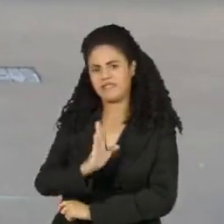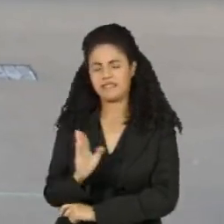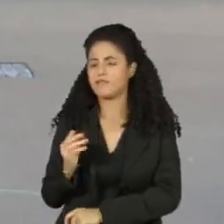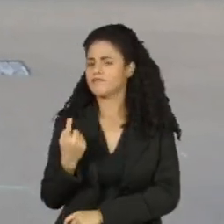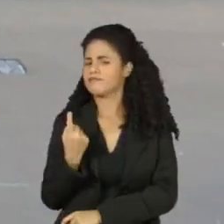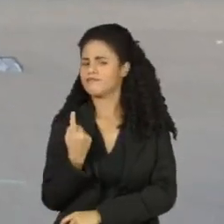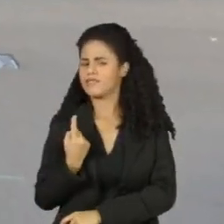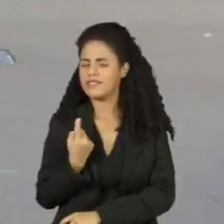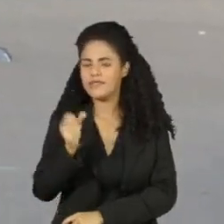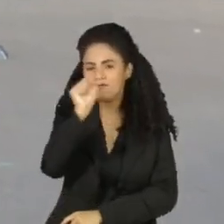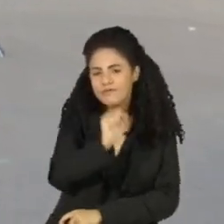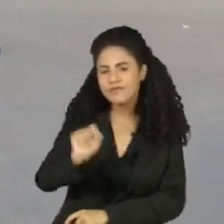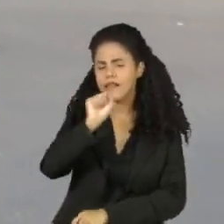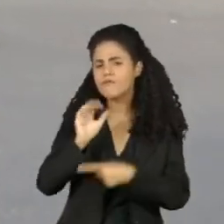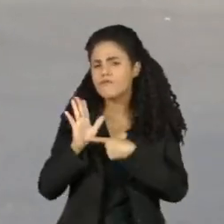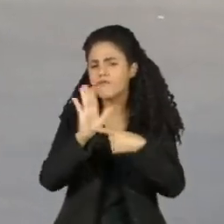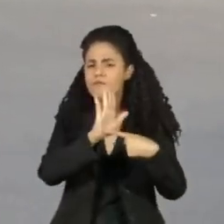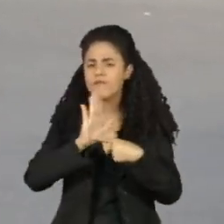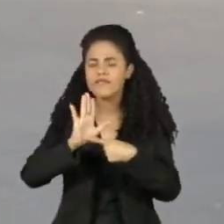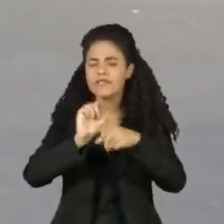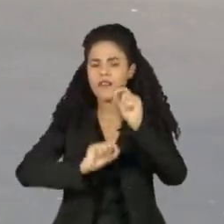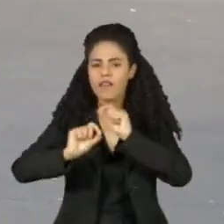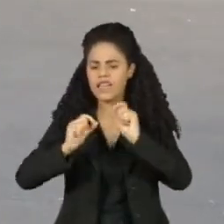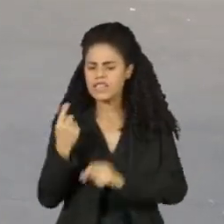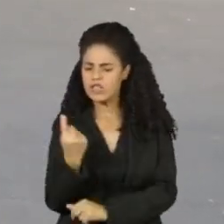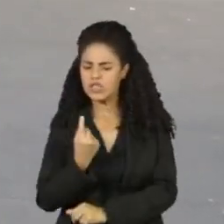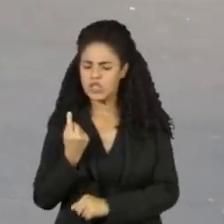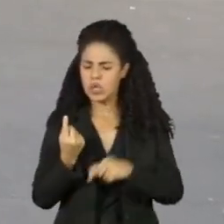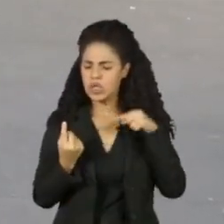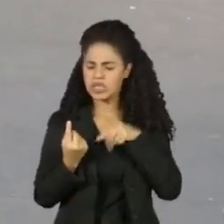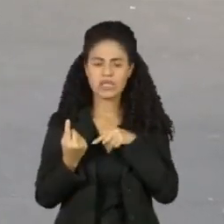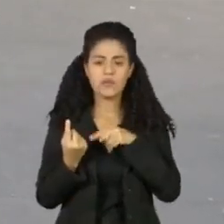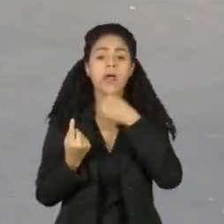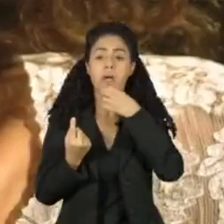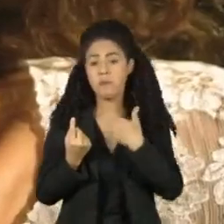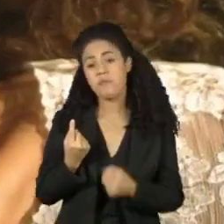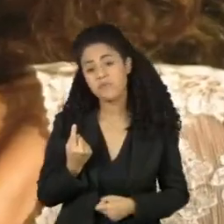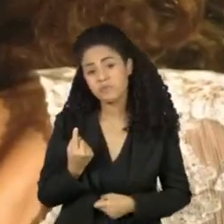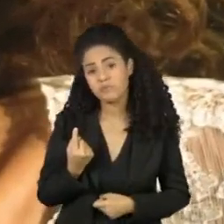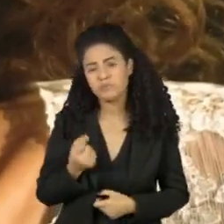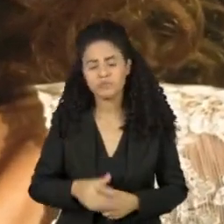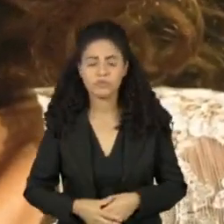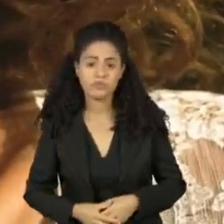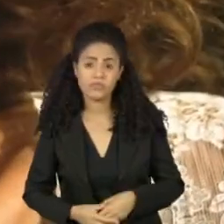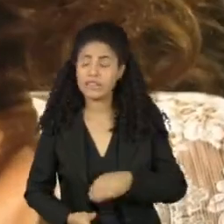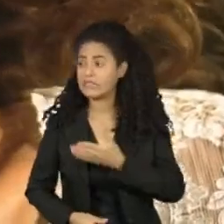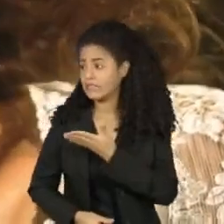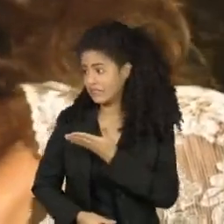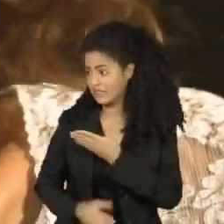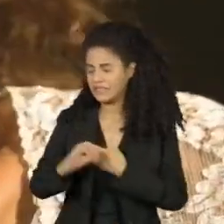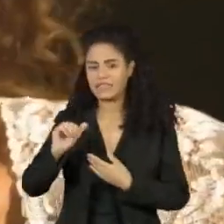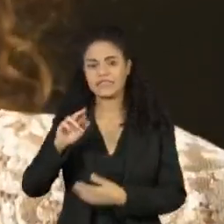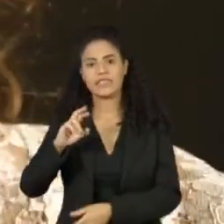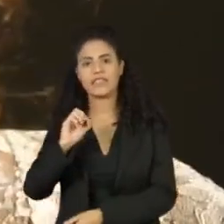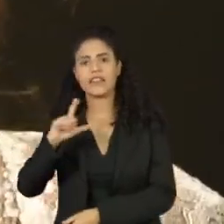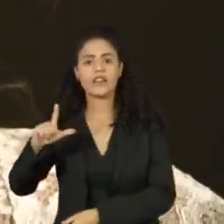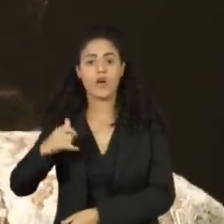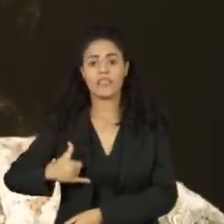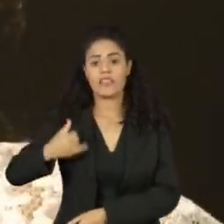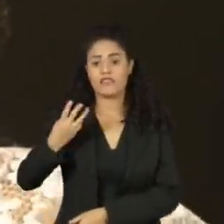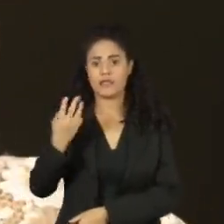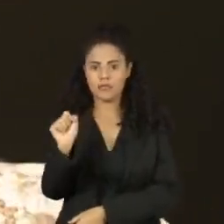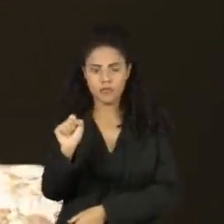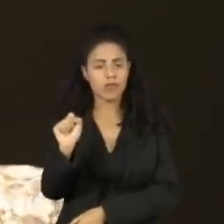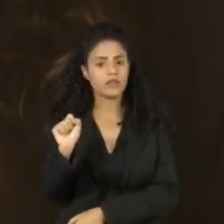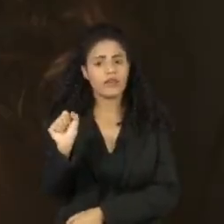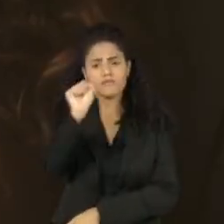mas principalmente para mostrar que estar sozinho também pode ser bom. É o que defende a Carol. Aos 38 anos,